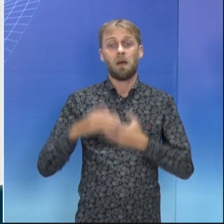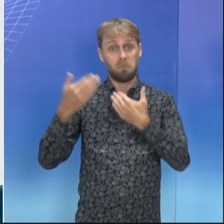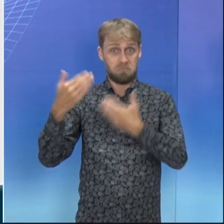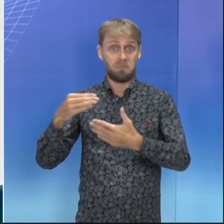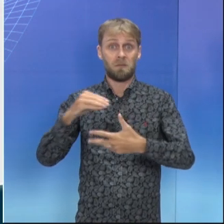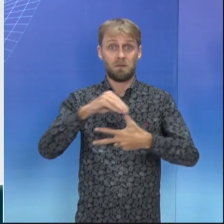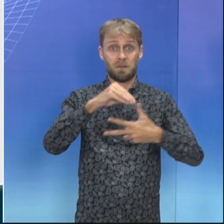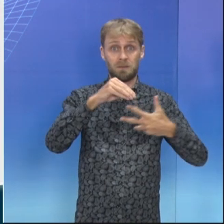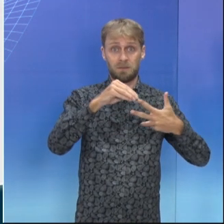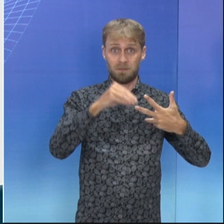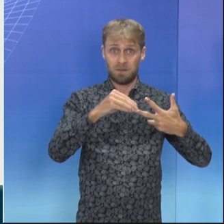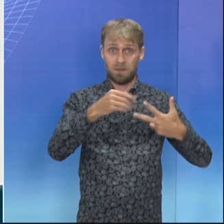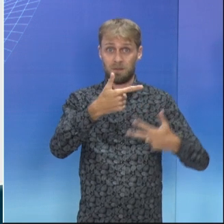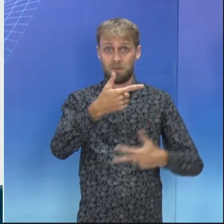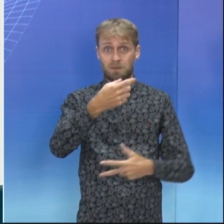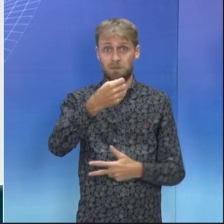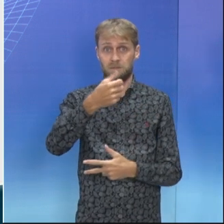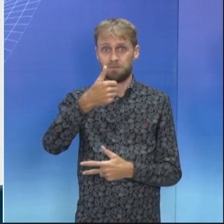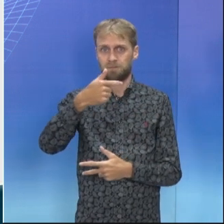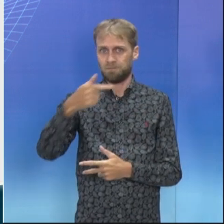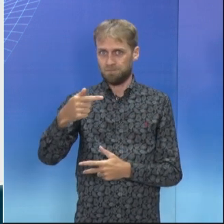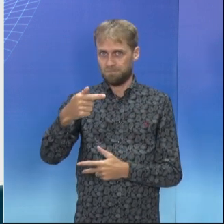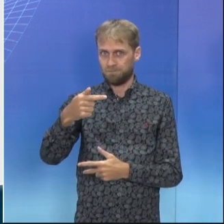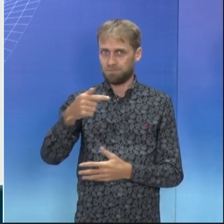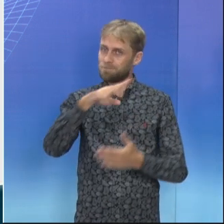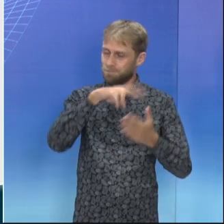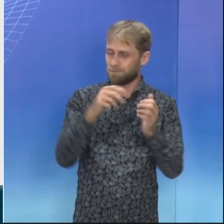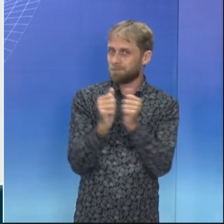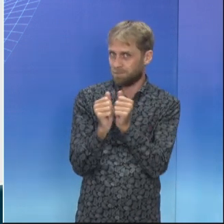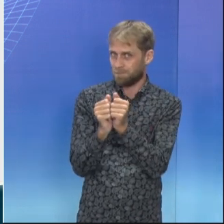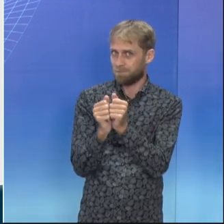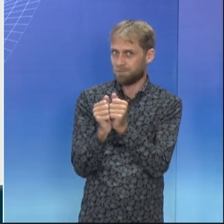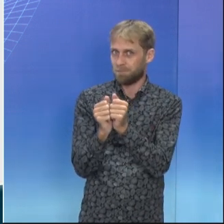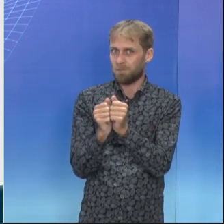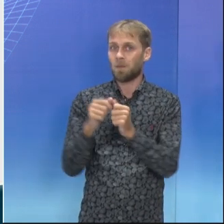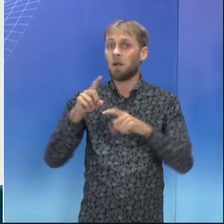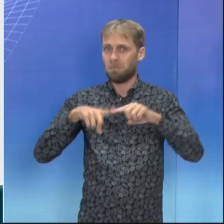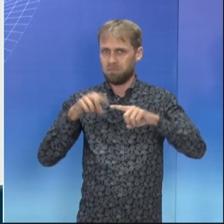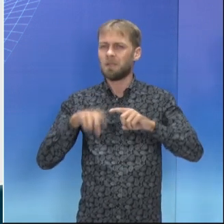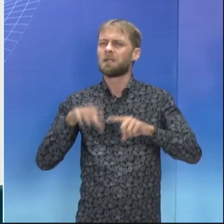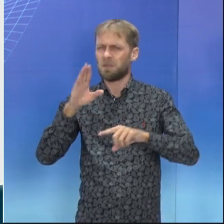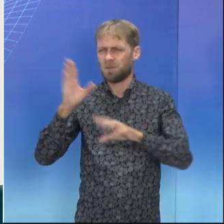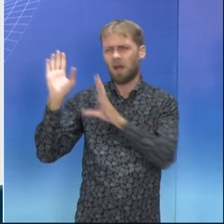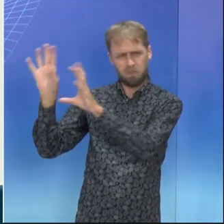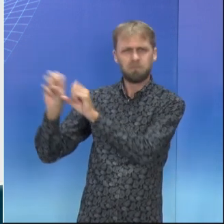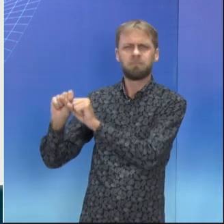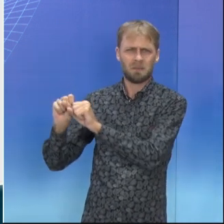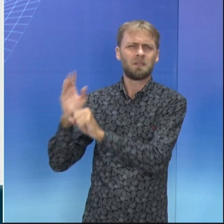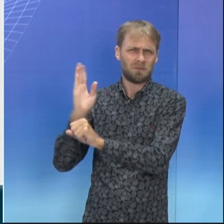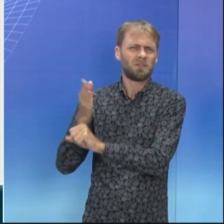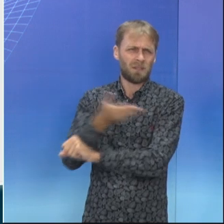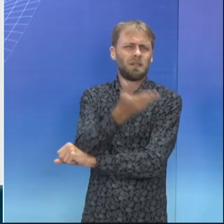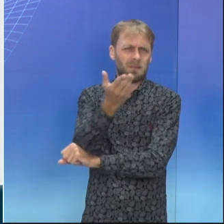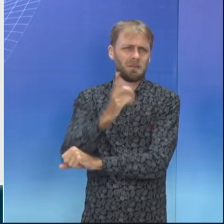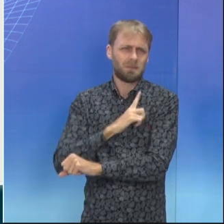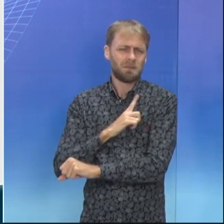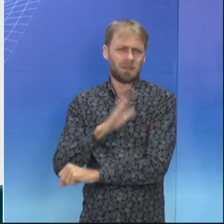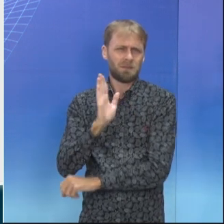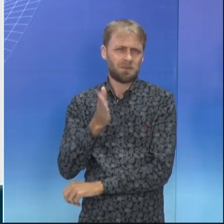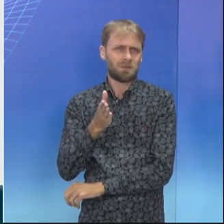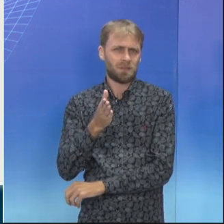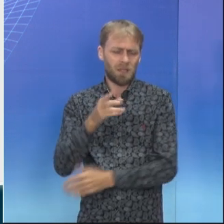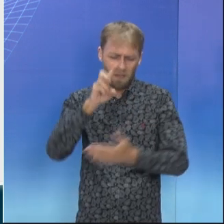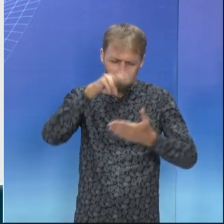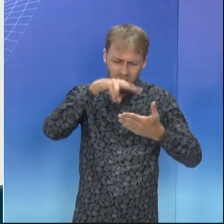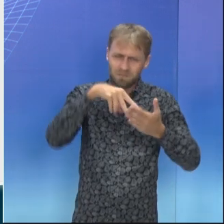Questão 2 do Enem de 2017. Vamos ler comigo? Esse material vocês já pegaram na escola, né? Tá com vocês